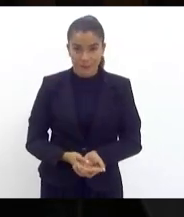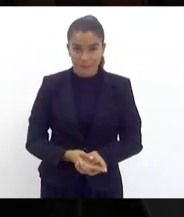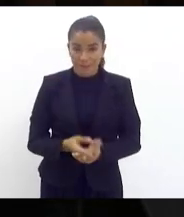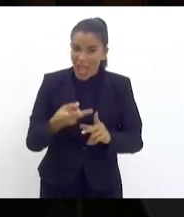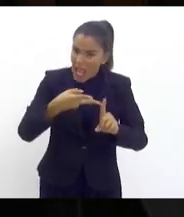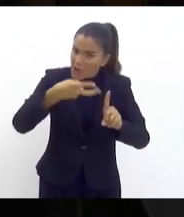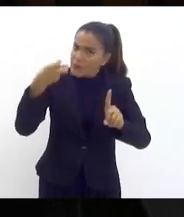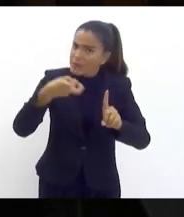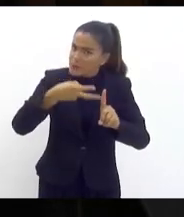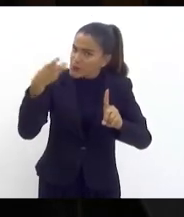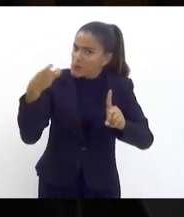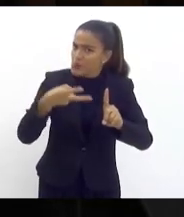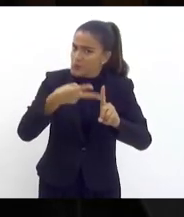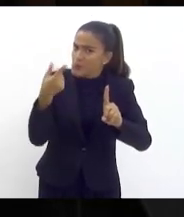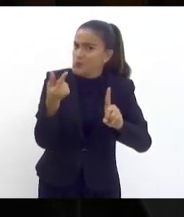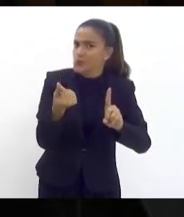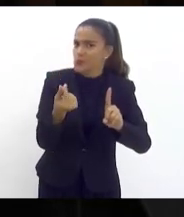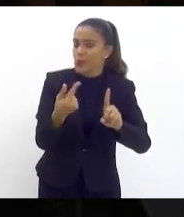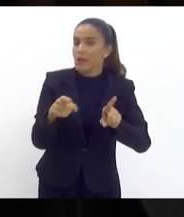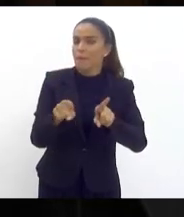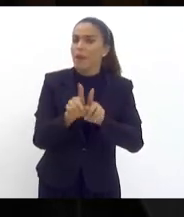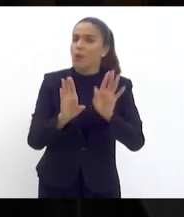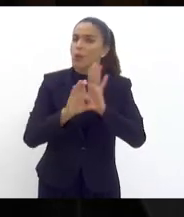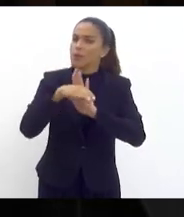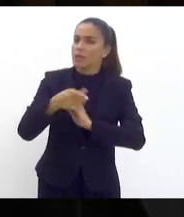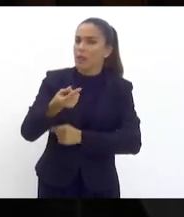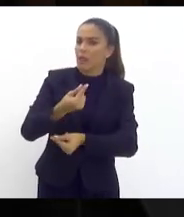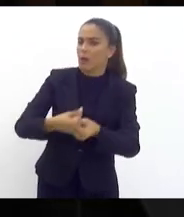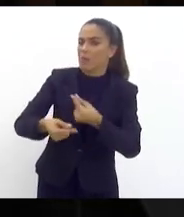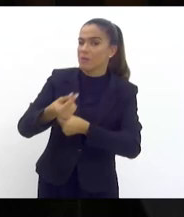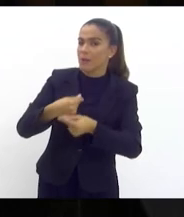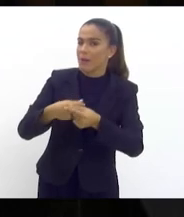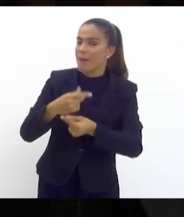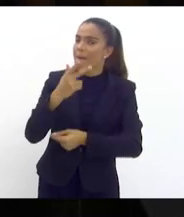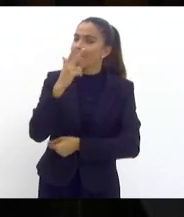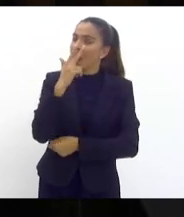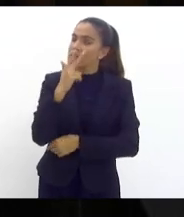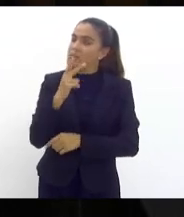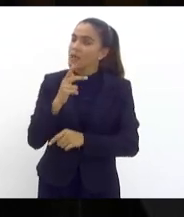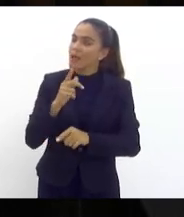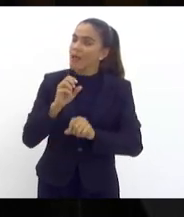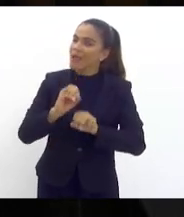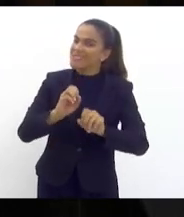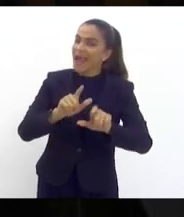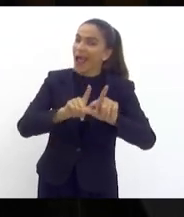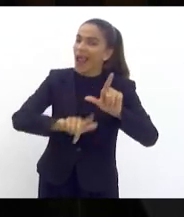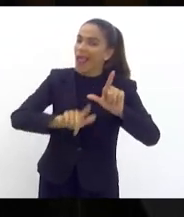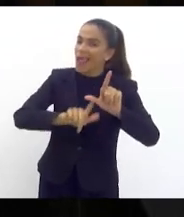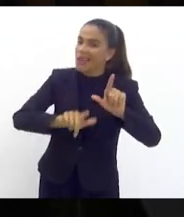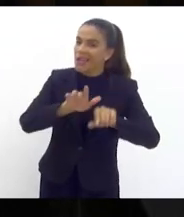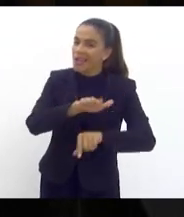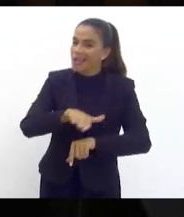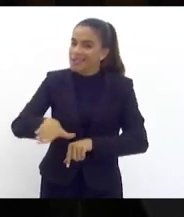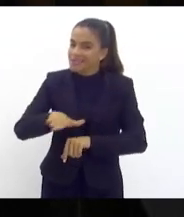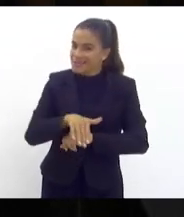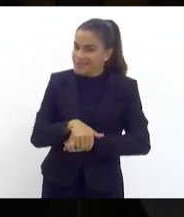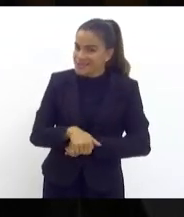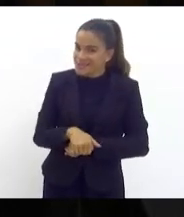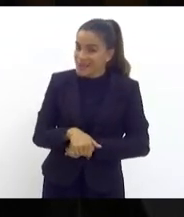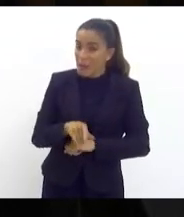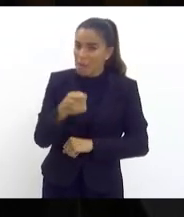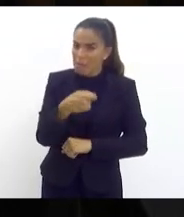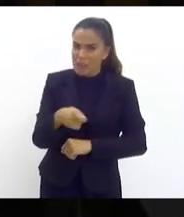é um conceito de economia, tipo beabá. Mas não precisa nem ser economista para perceber